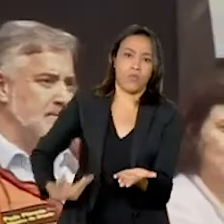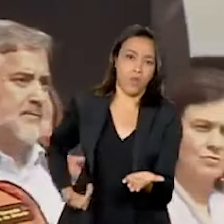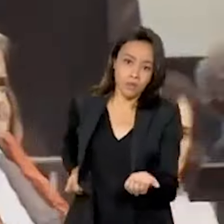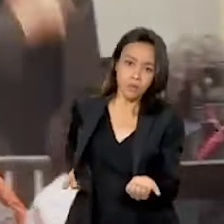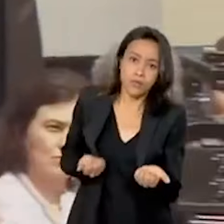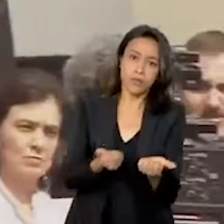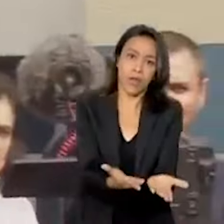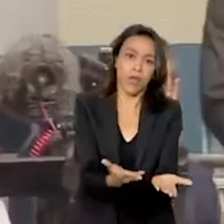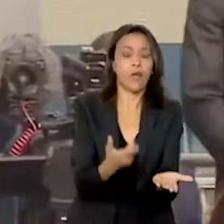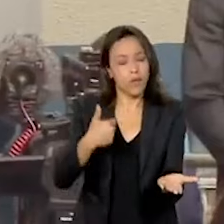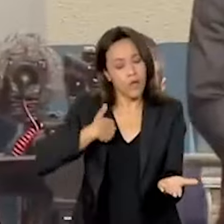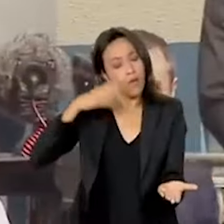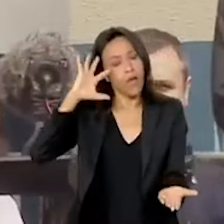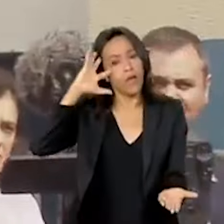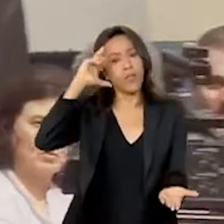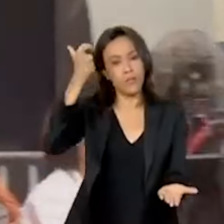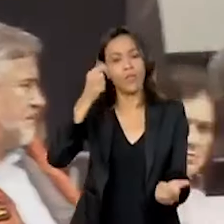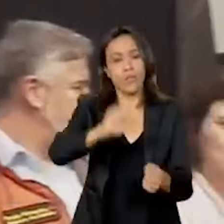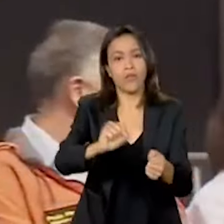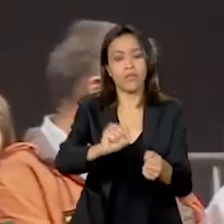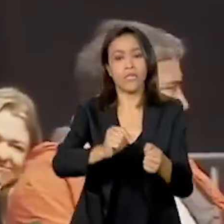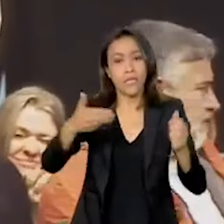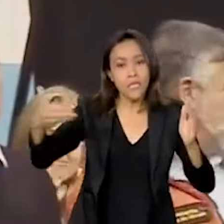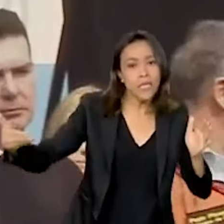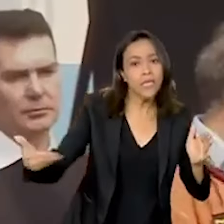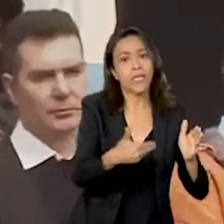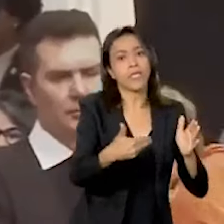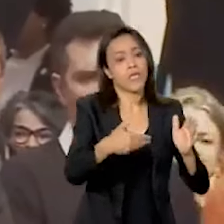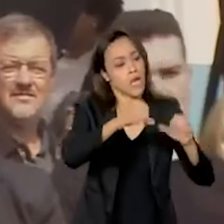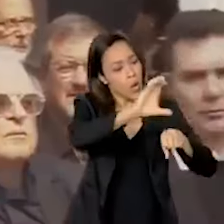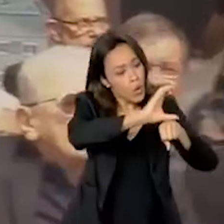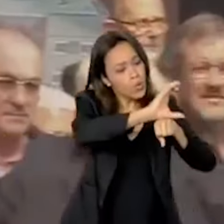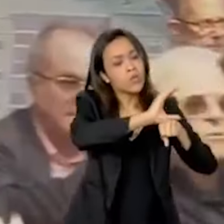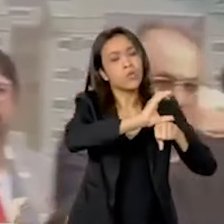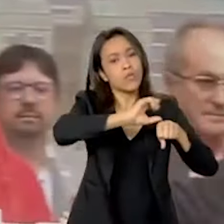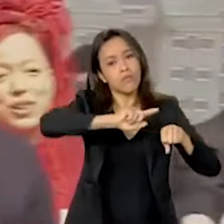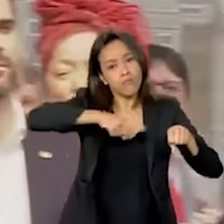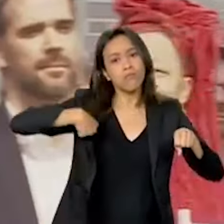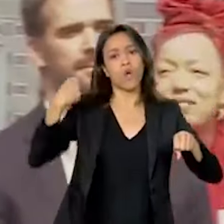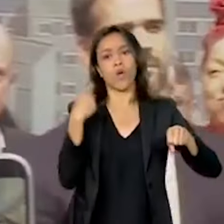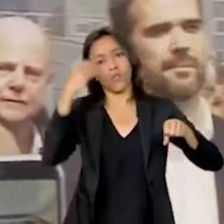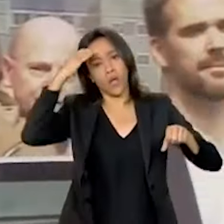resolvi fazer que essa Constituição fosse cumprida.